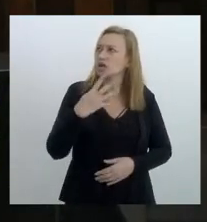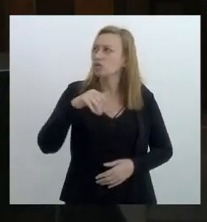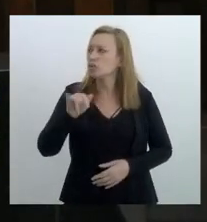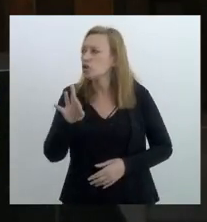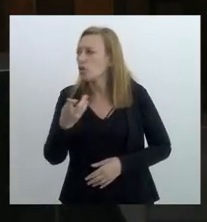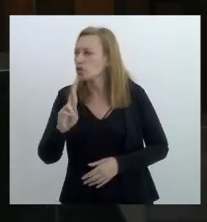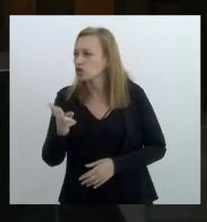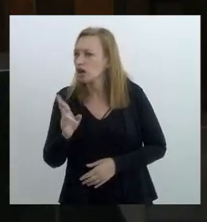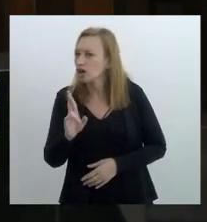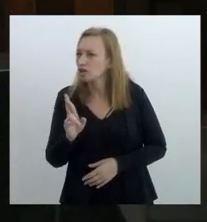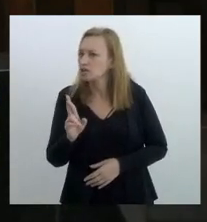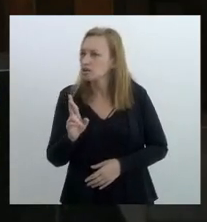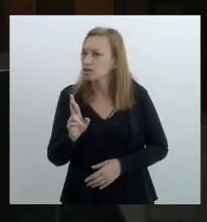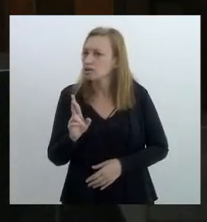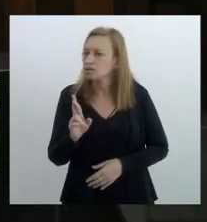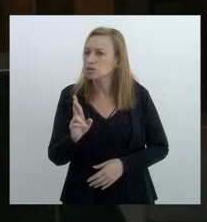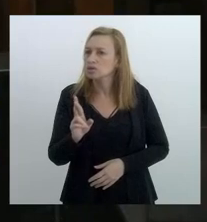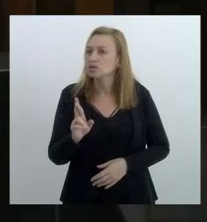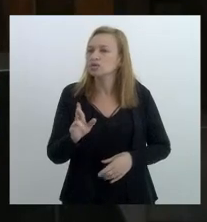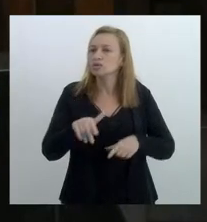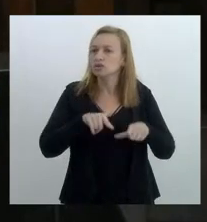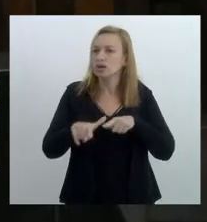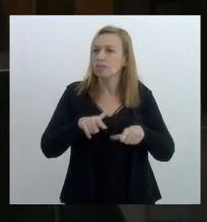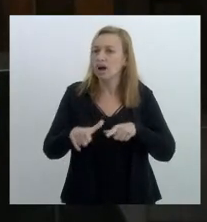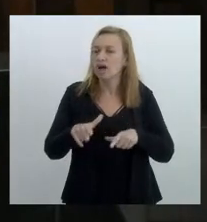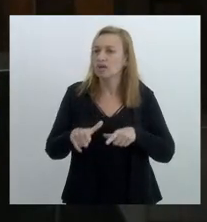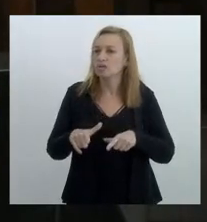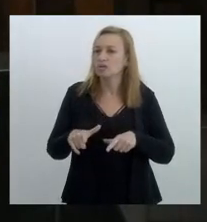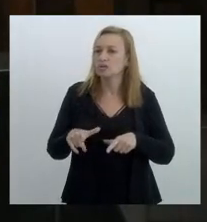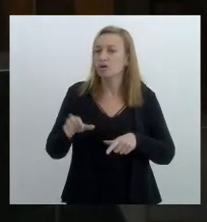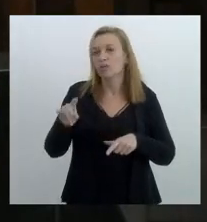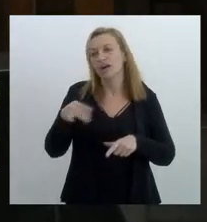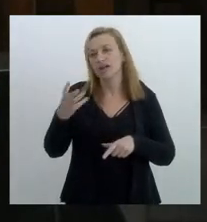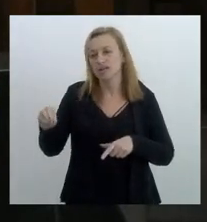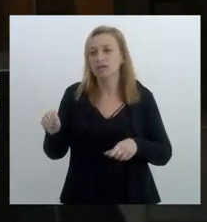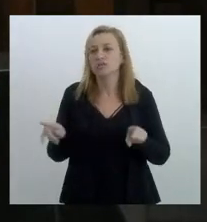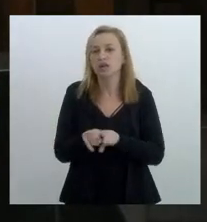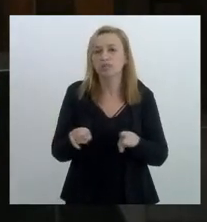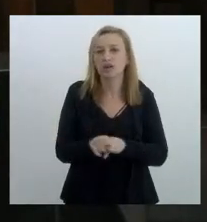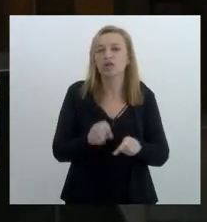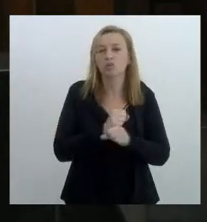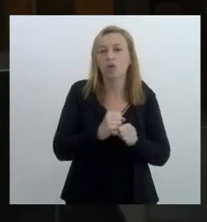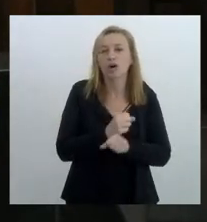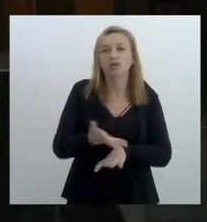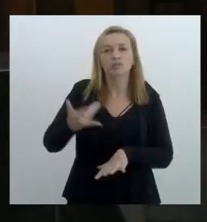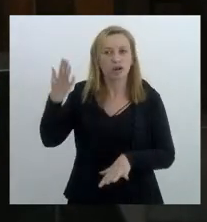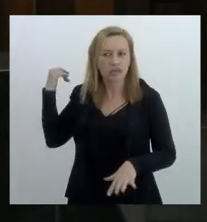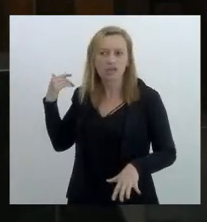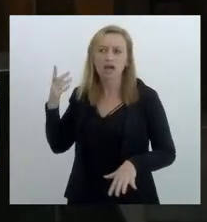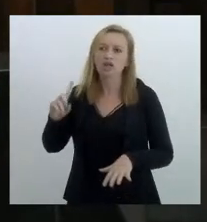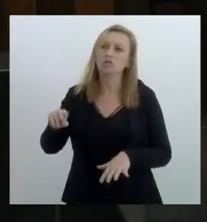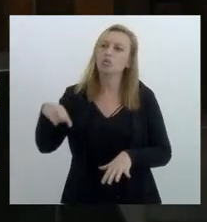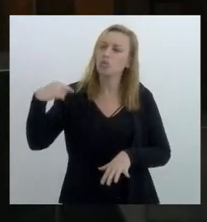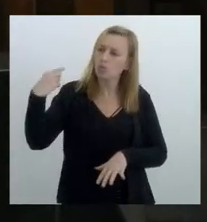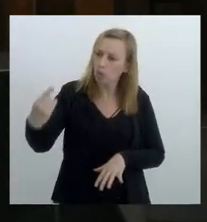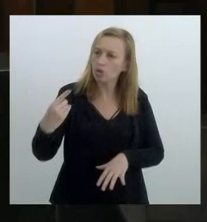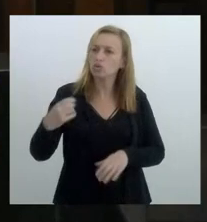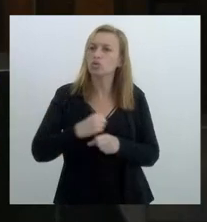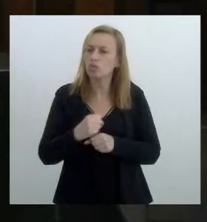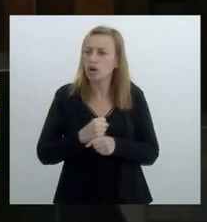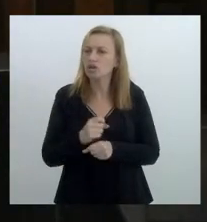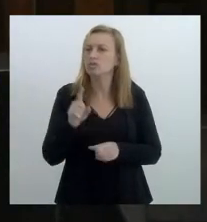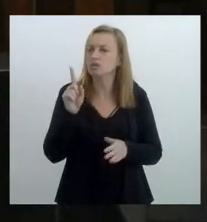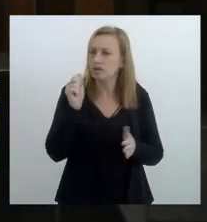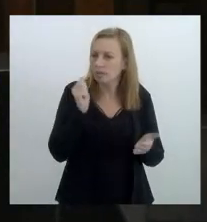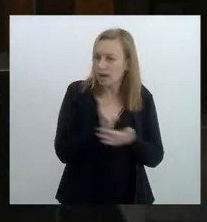bilhões de reais do serviço dessa operação, assim como pagou no ano passado. No ano que vem já vai pagar um valor um pouco menor, mas